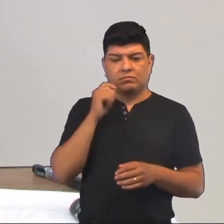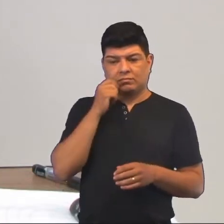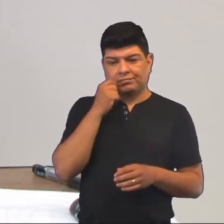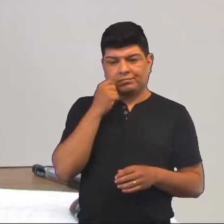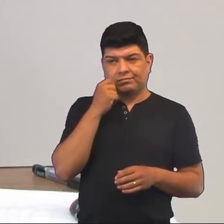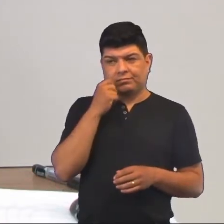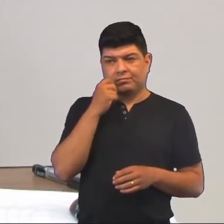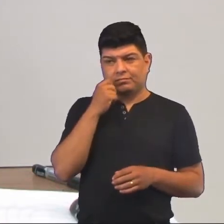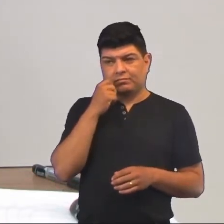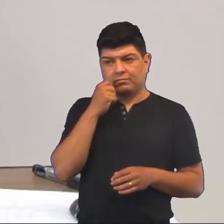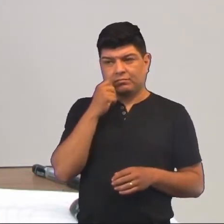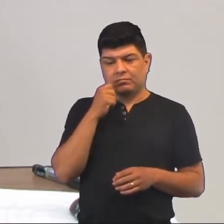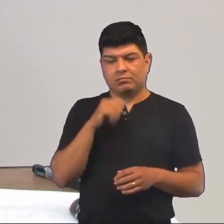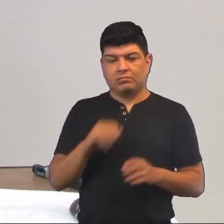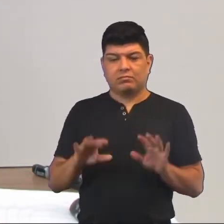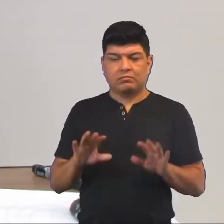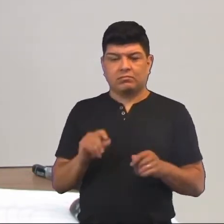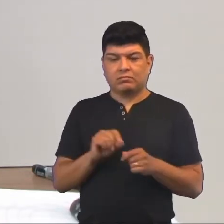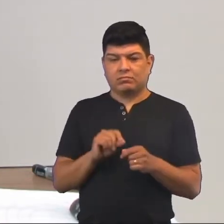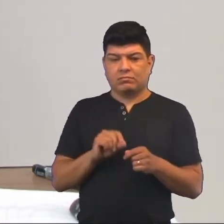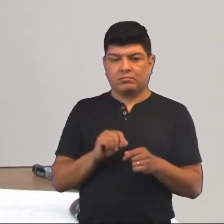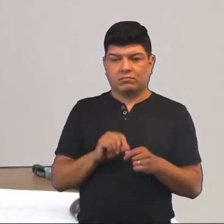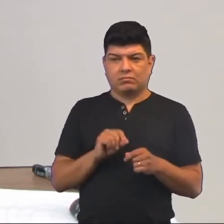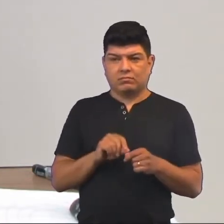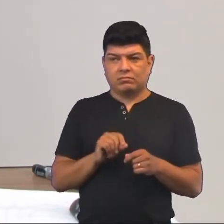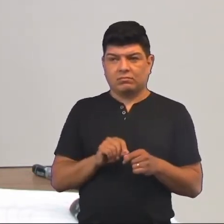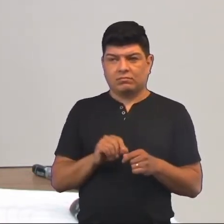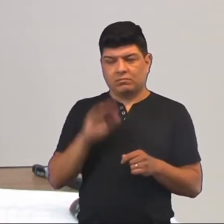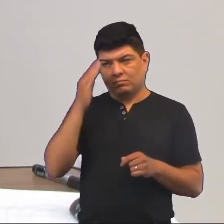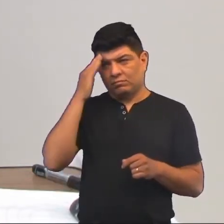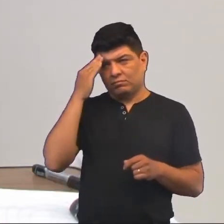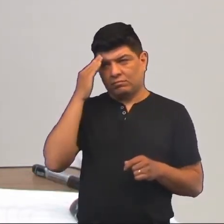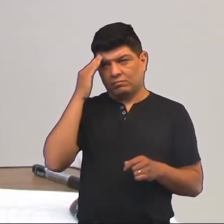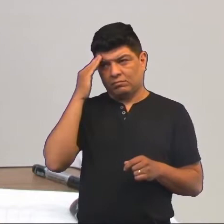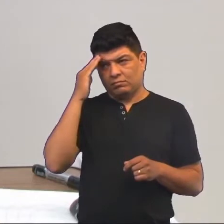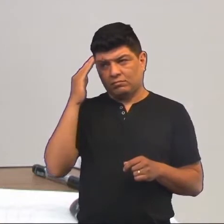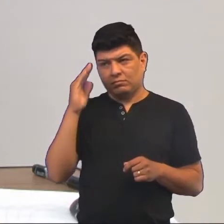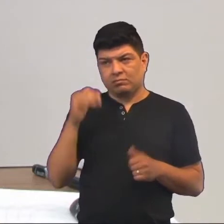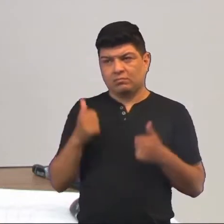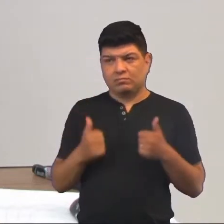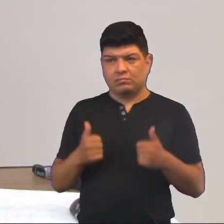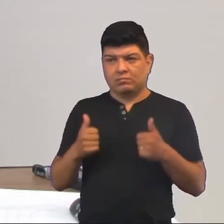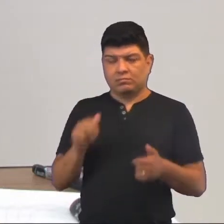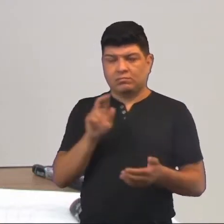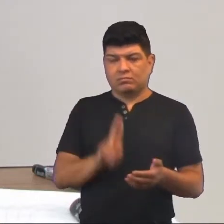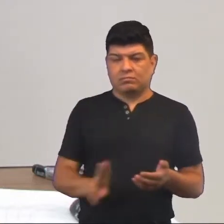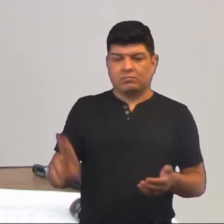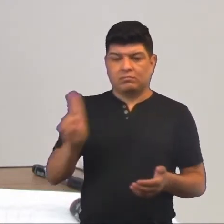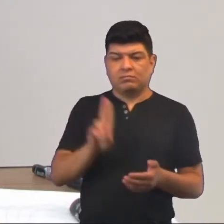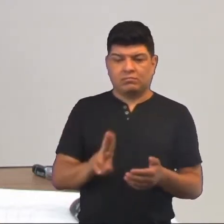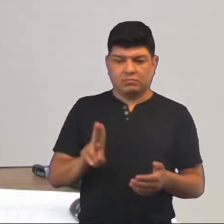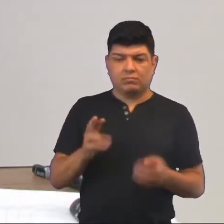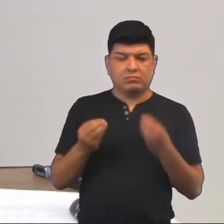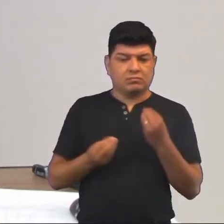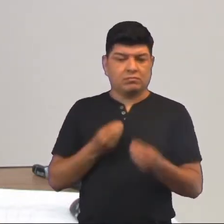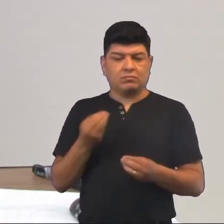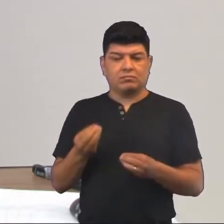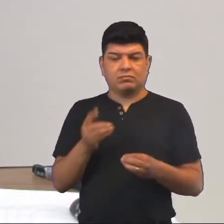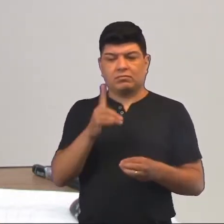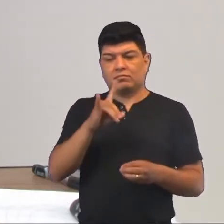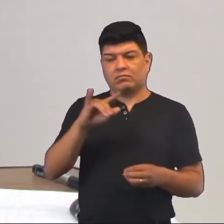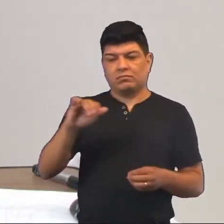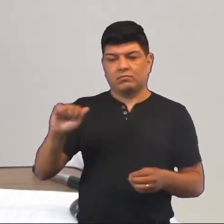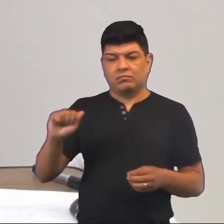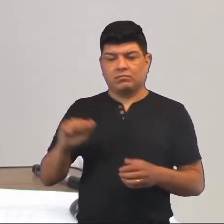lápis, tá? Para fazer a projeção da sombra, você entender, para você ver o uso de uma vara de gnomo no decorrer do